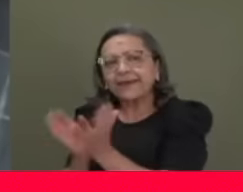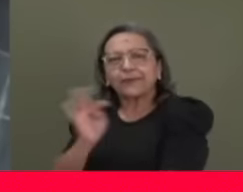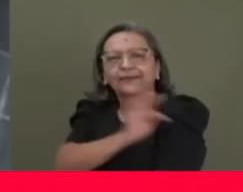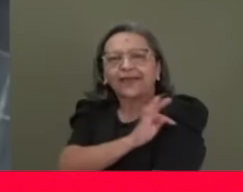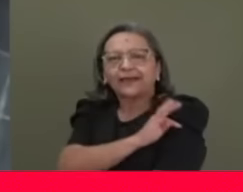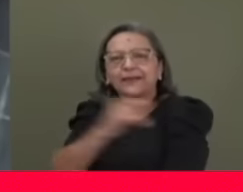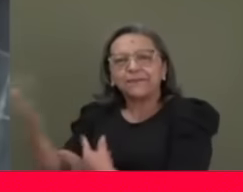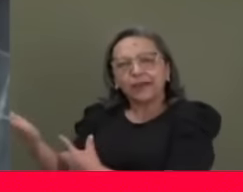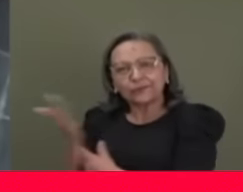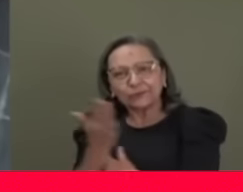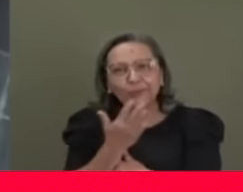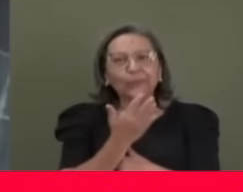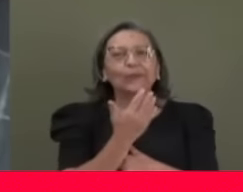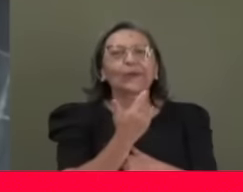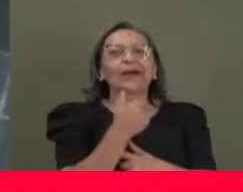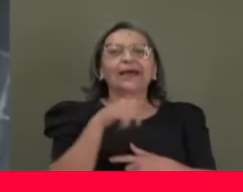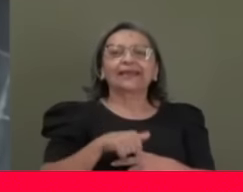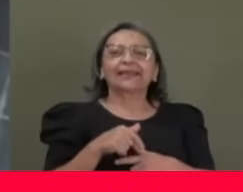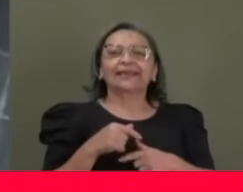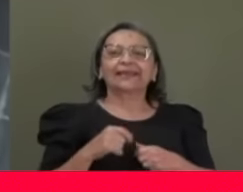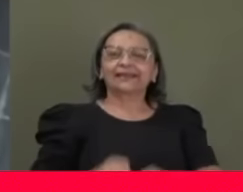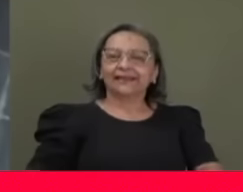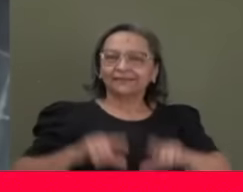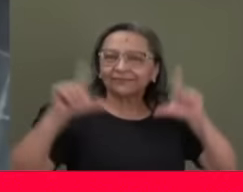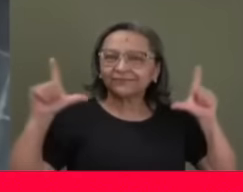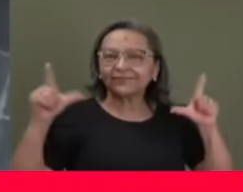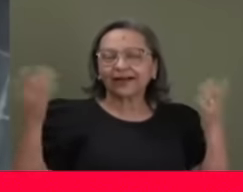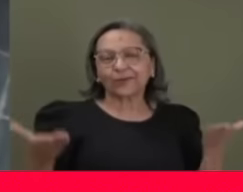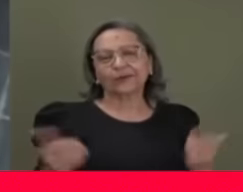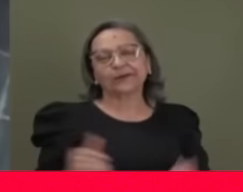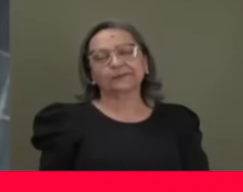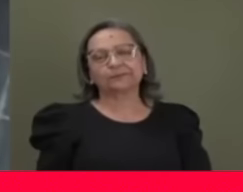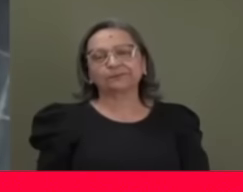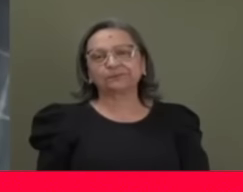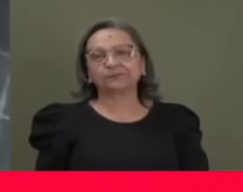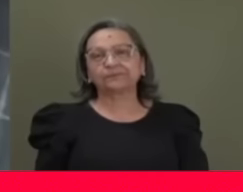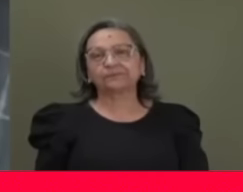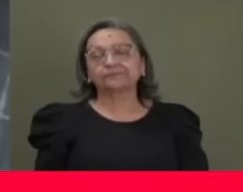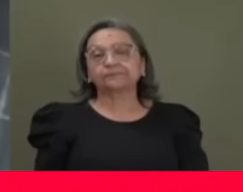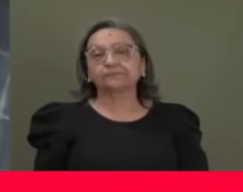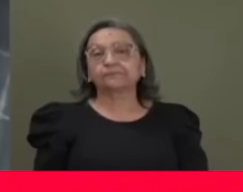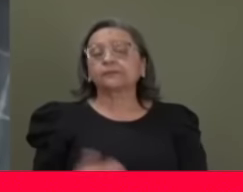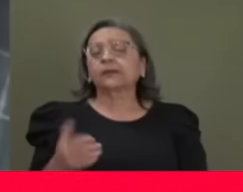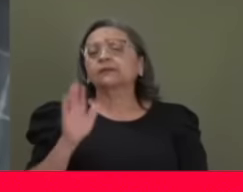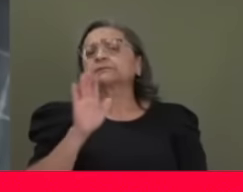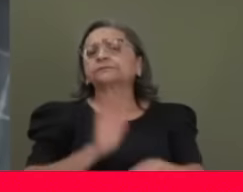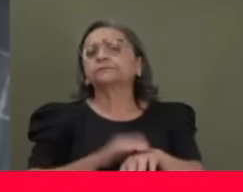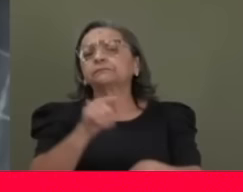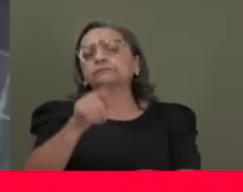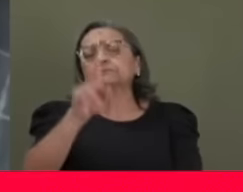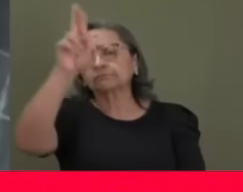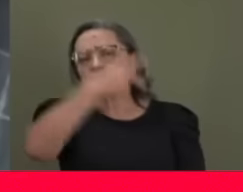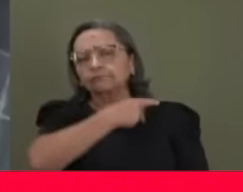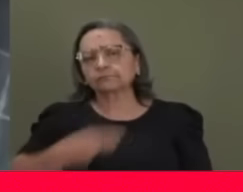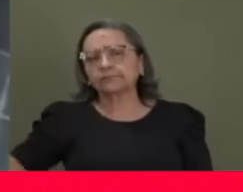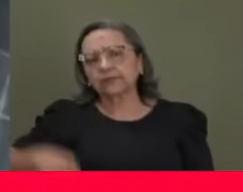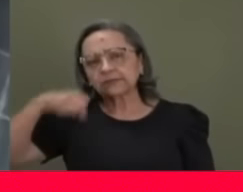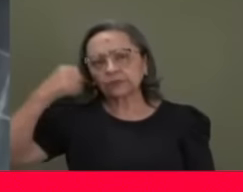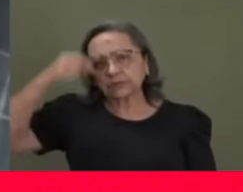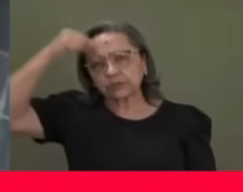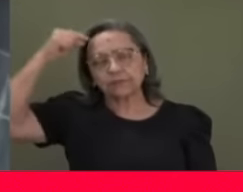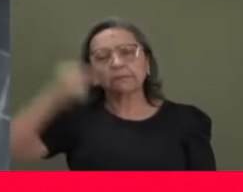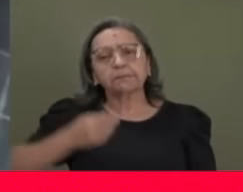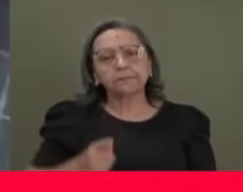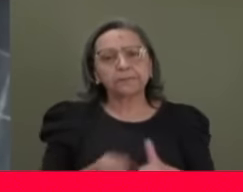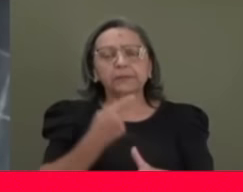que me ajudou a estar aqui nessa tarde. Senhor presidente, em primeiro lugar, eu quero